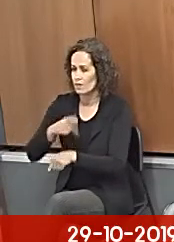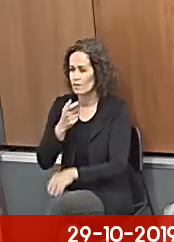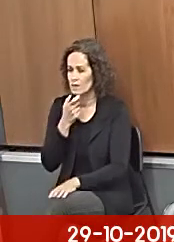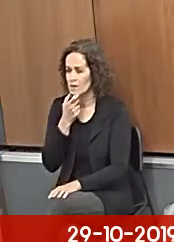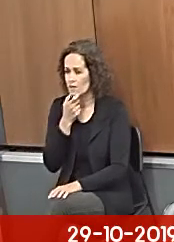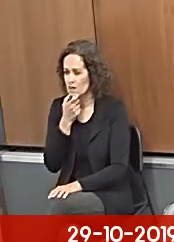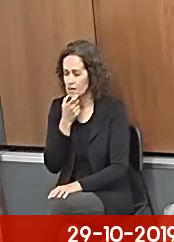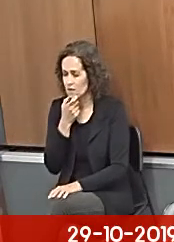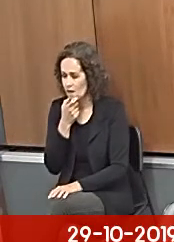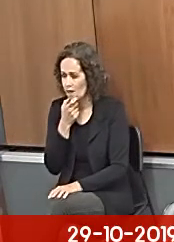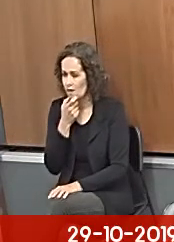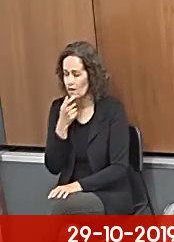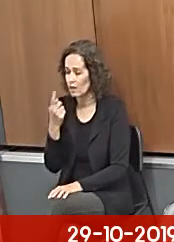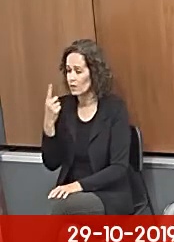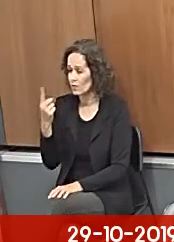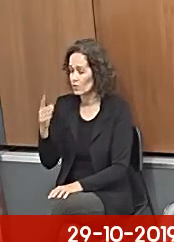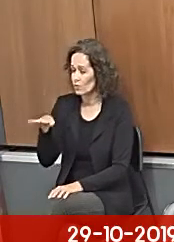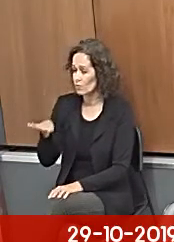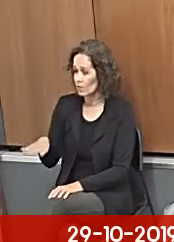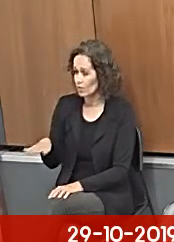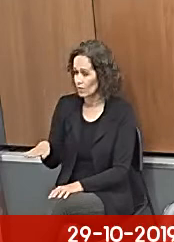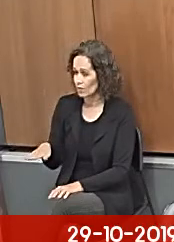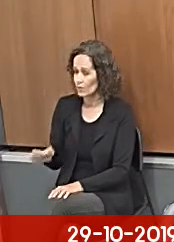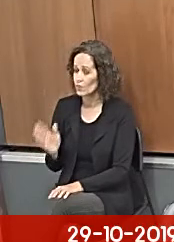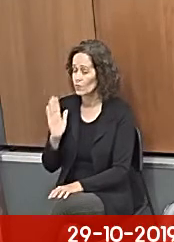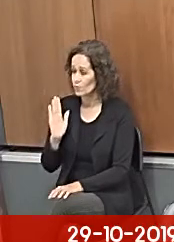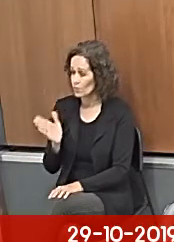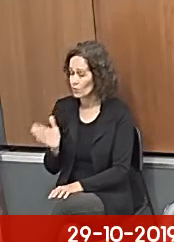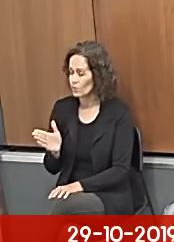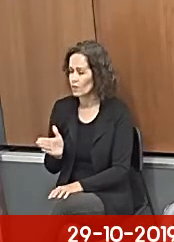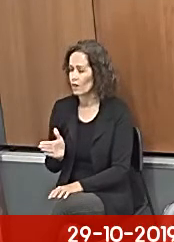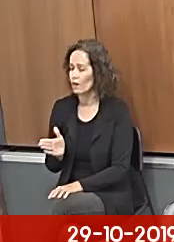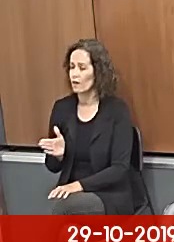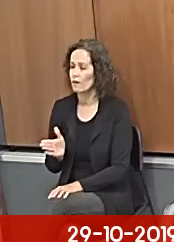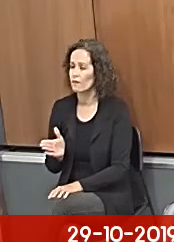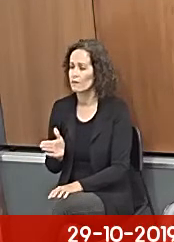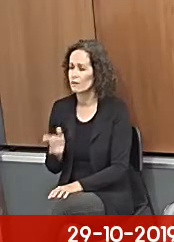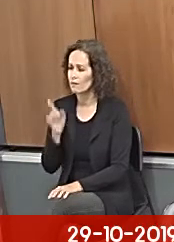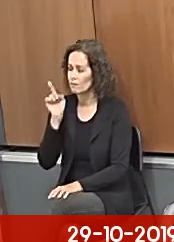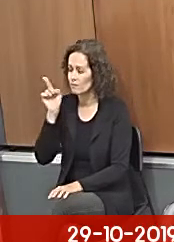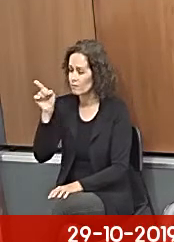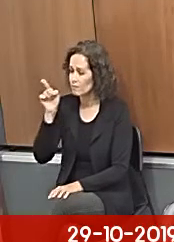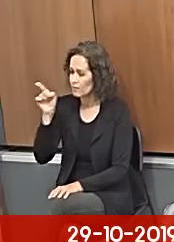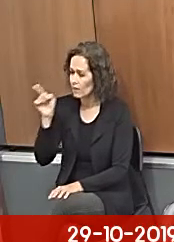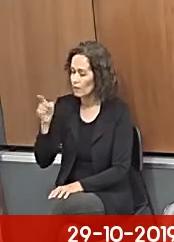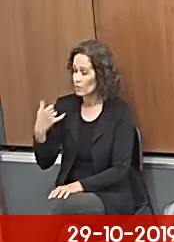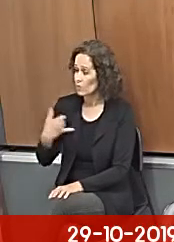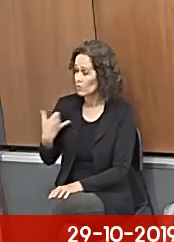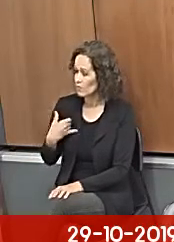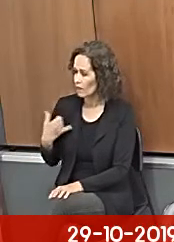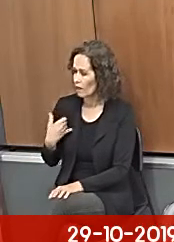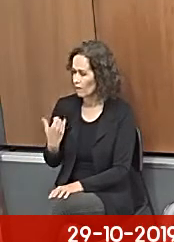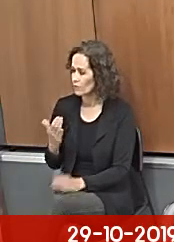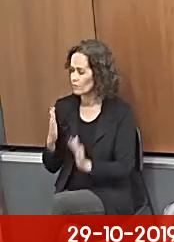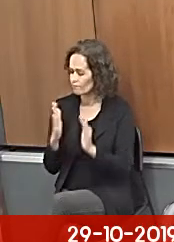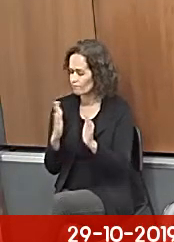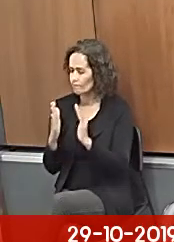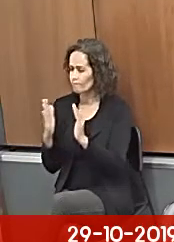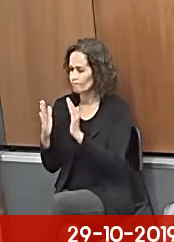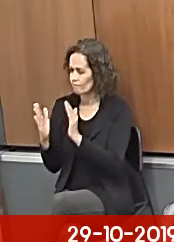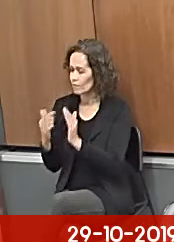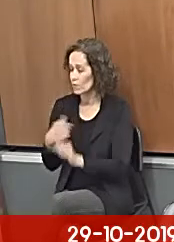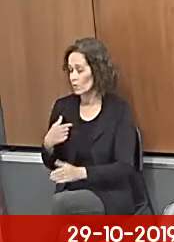Uma foto da Inglaterra de um menino. Lá eles já estão conseguindo fazer segregação da modalidade por idade.